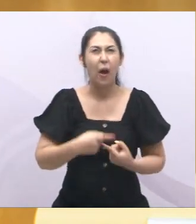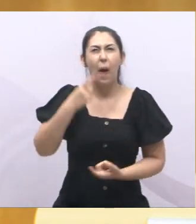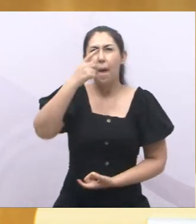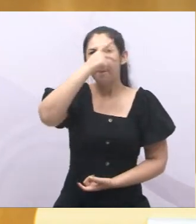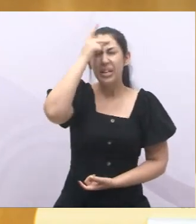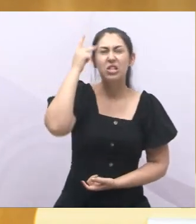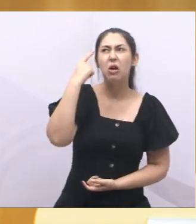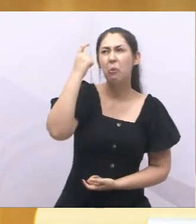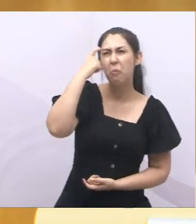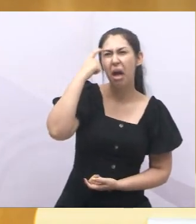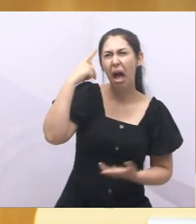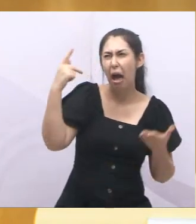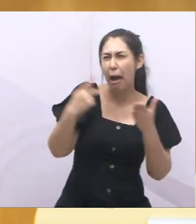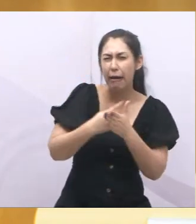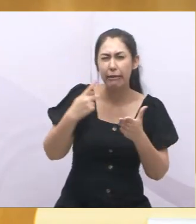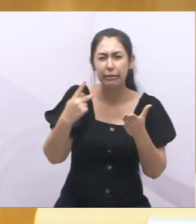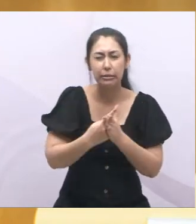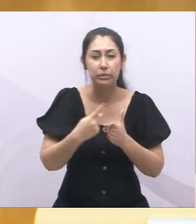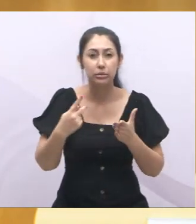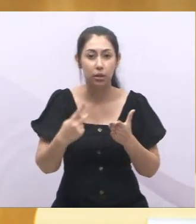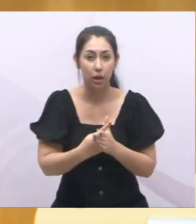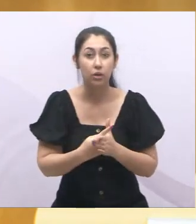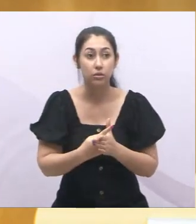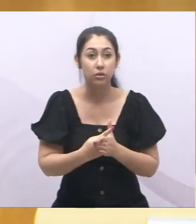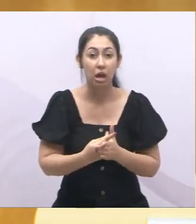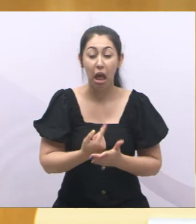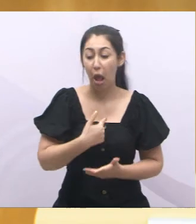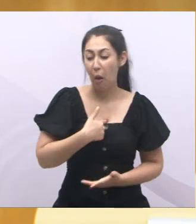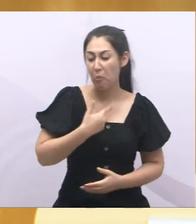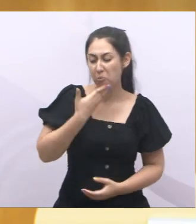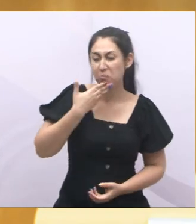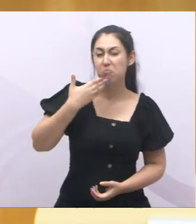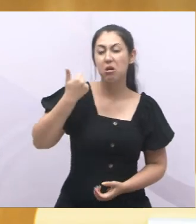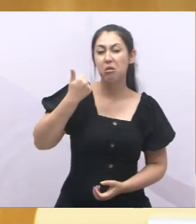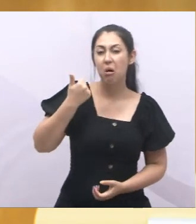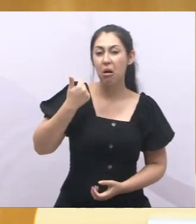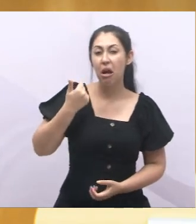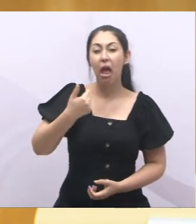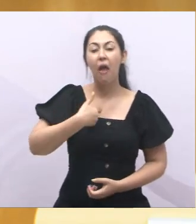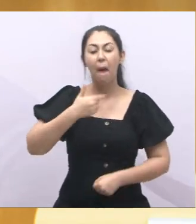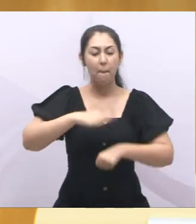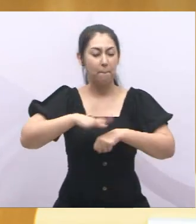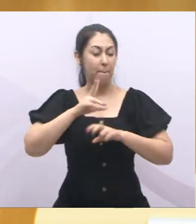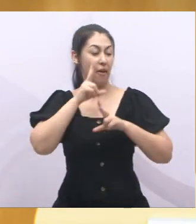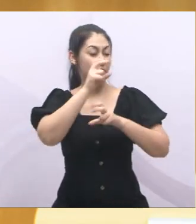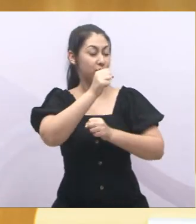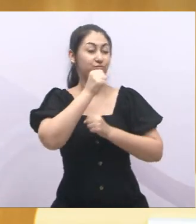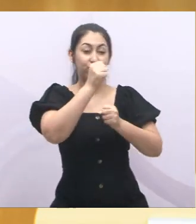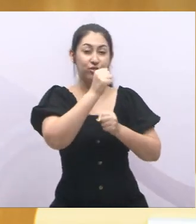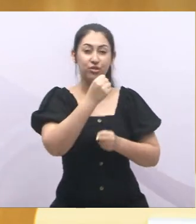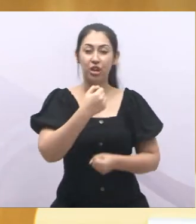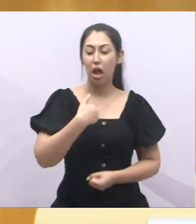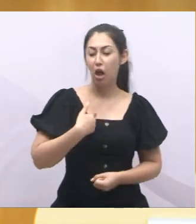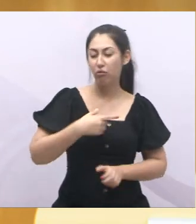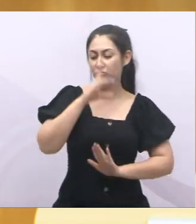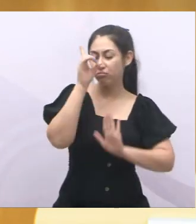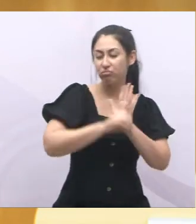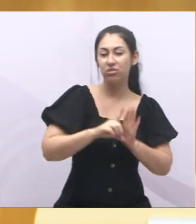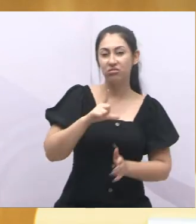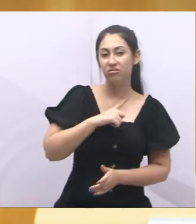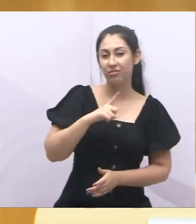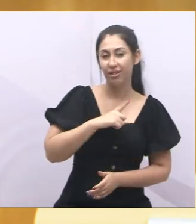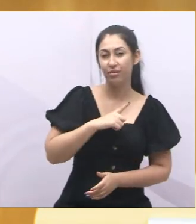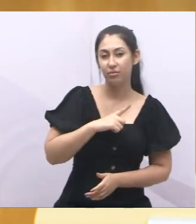psicológico equivocado. Há alguns mais fortes que outros, há alguns com mais direito que